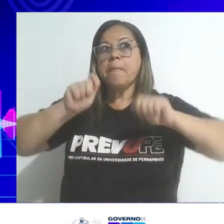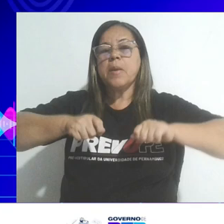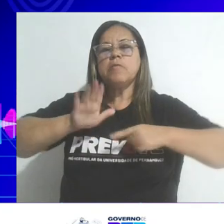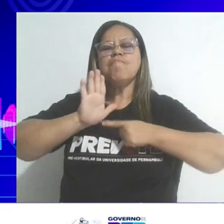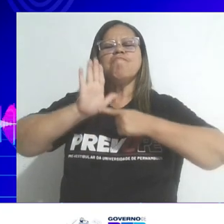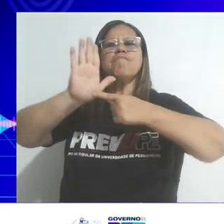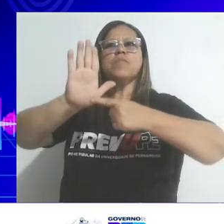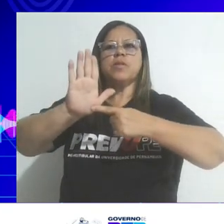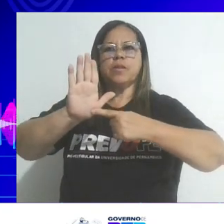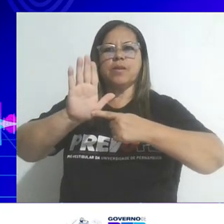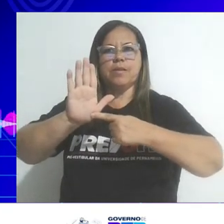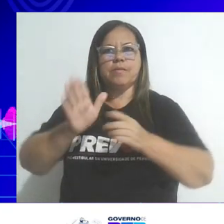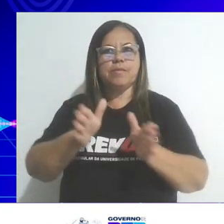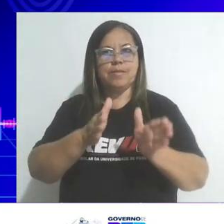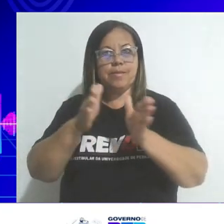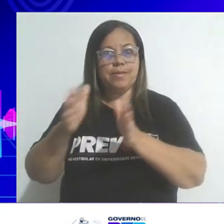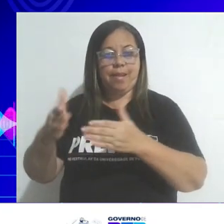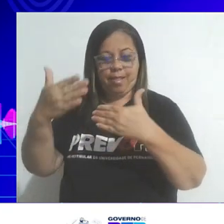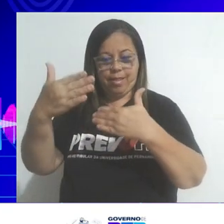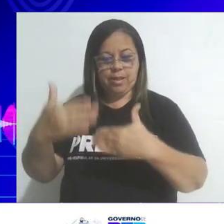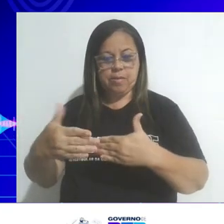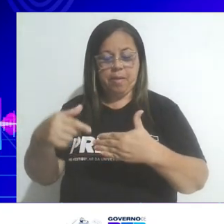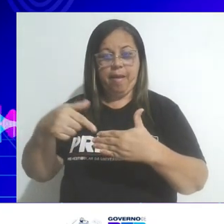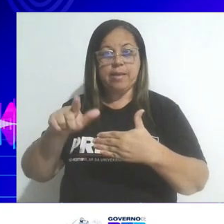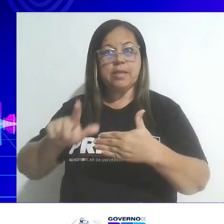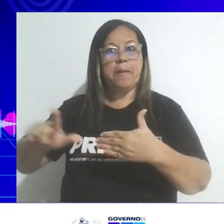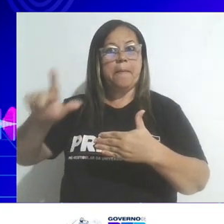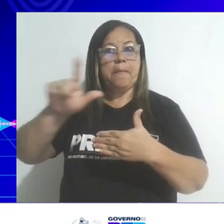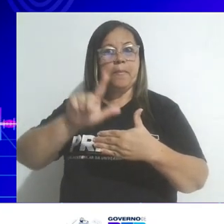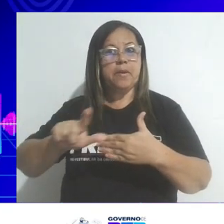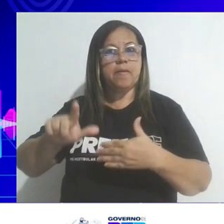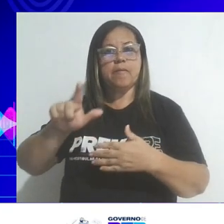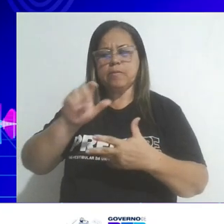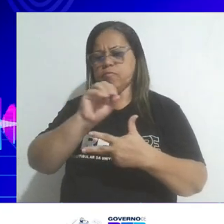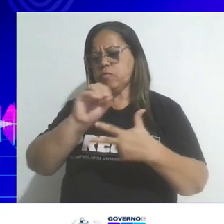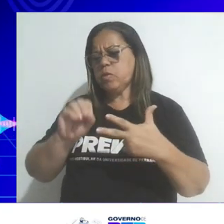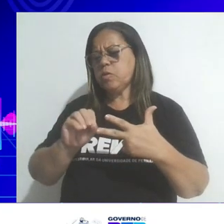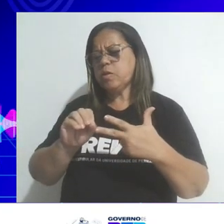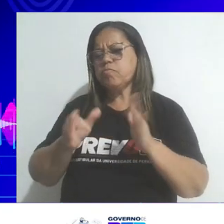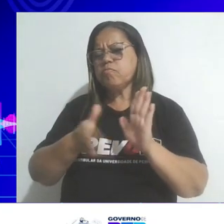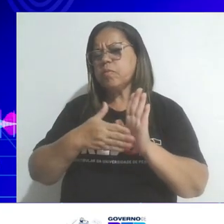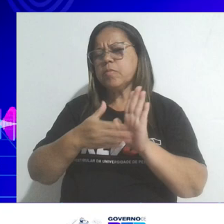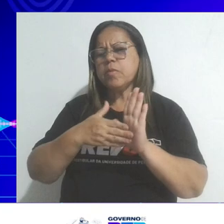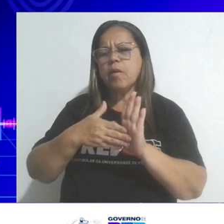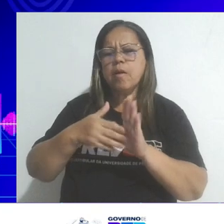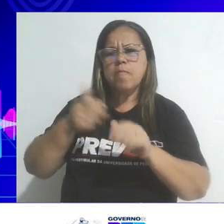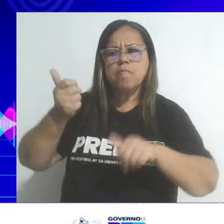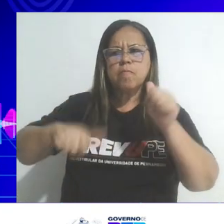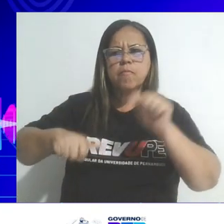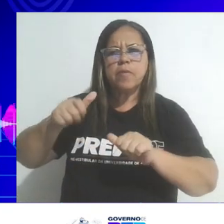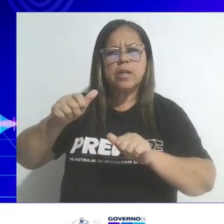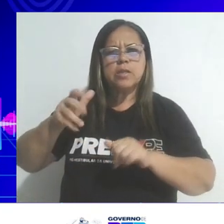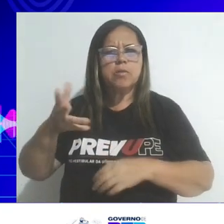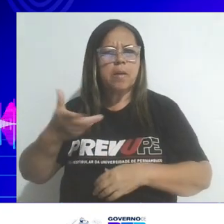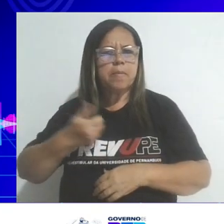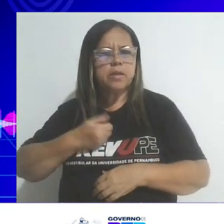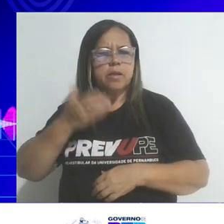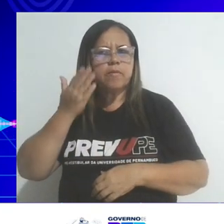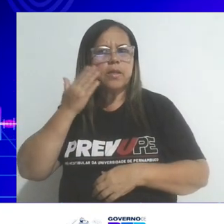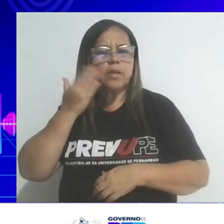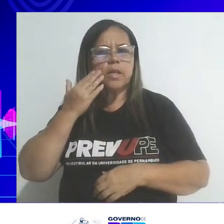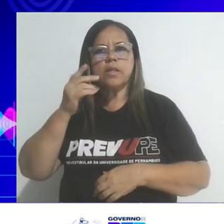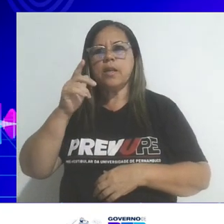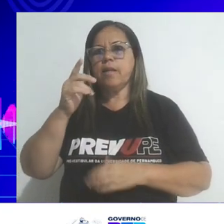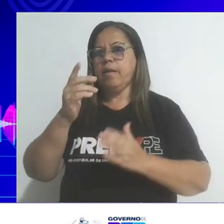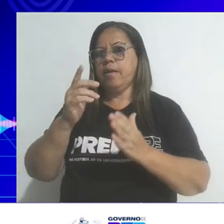destacar nessa etapa do exame a prova de literatura do en tem como propósito avaliar sua habilid em compreenderos